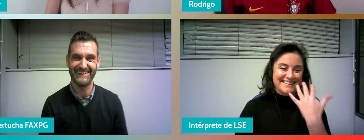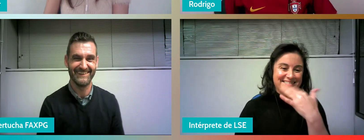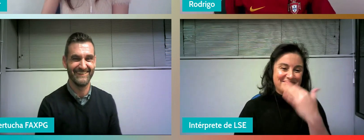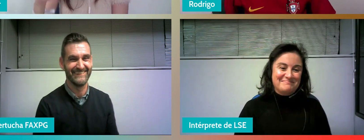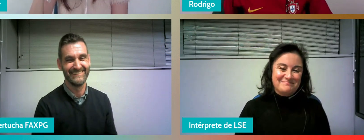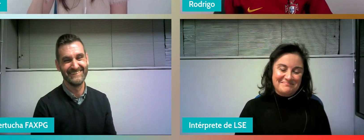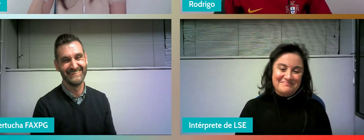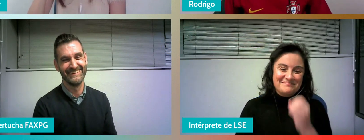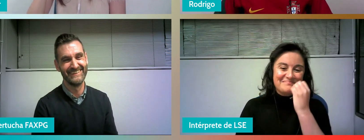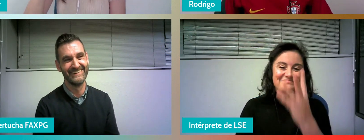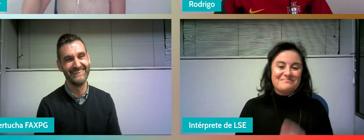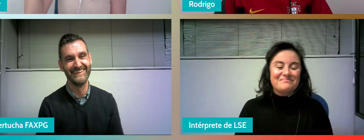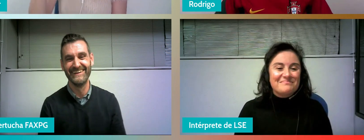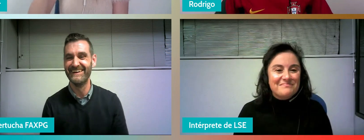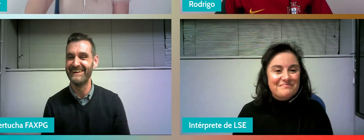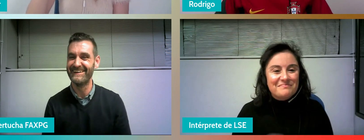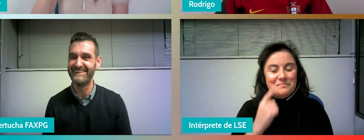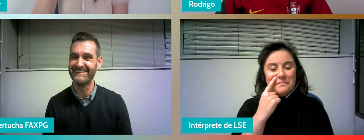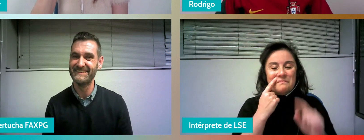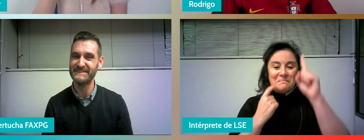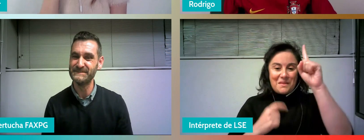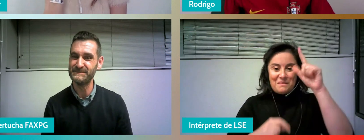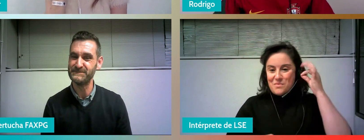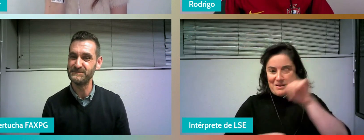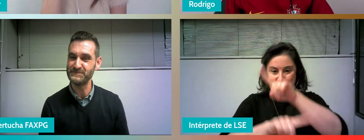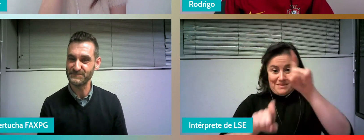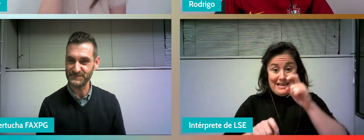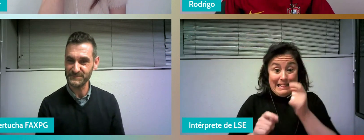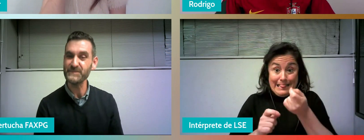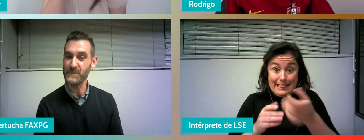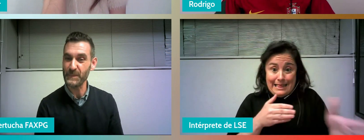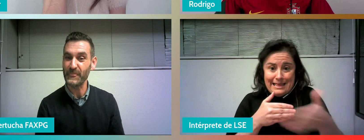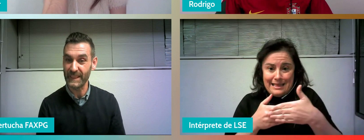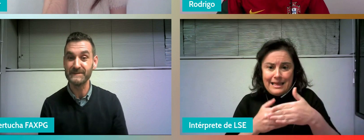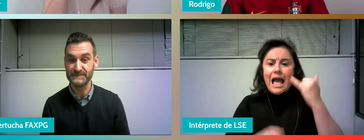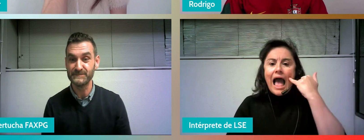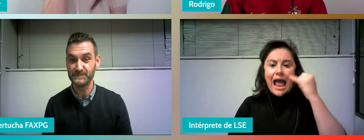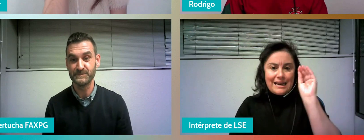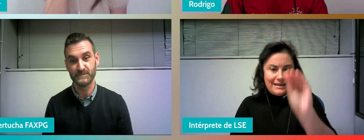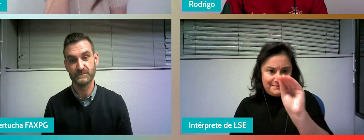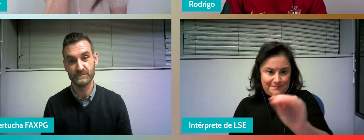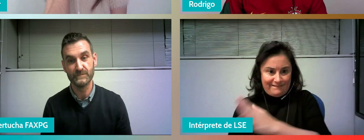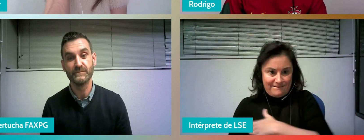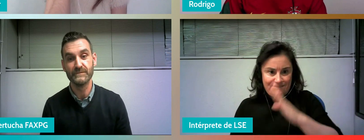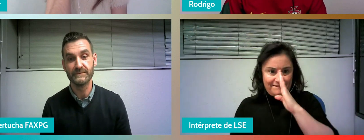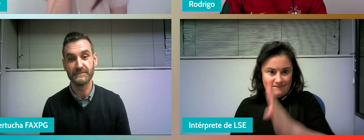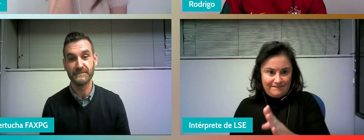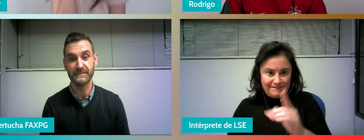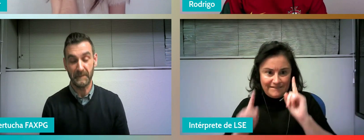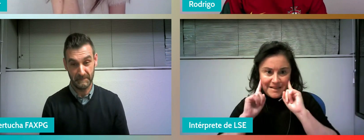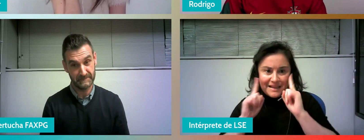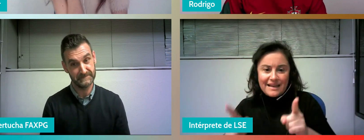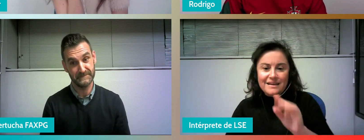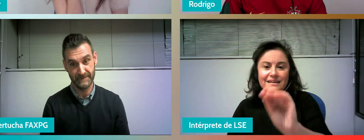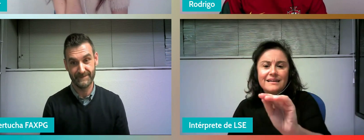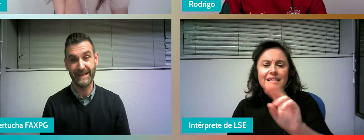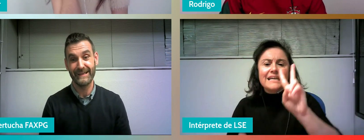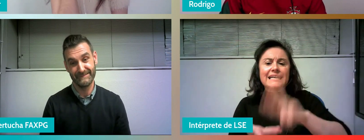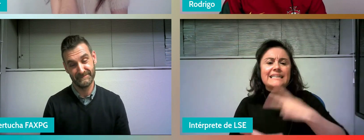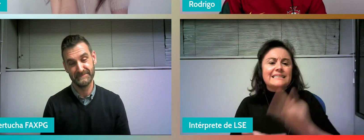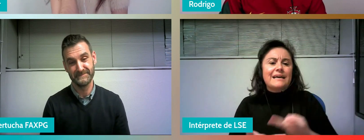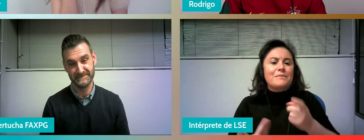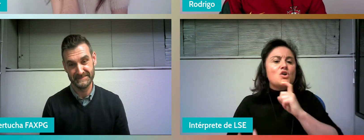que ben. Eu teño unha pregunta antes de rematar para ti, Ana. No teu caso, como é ser